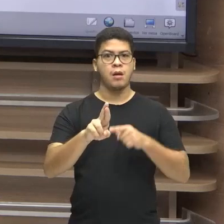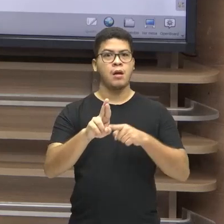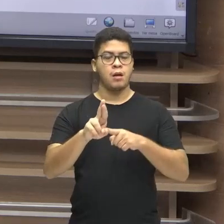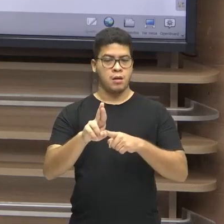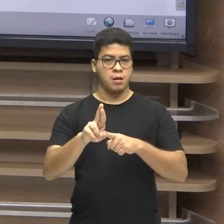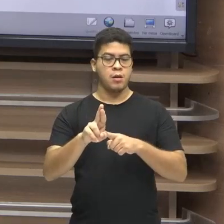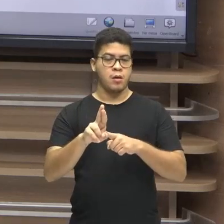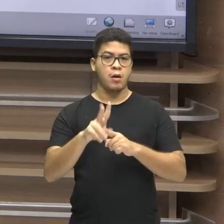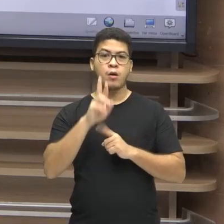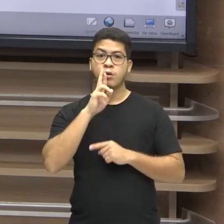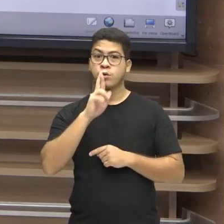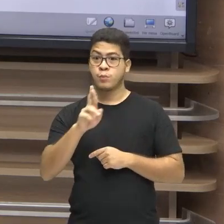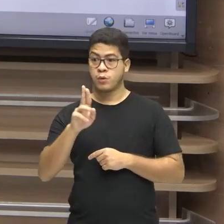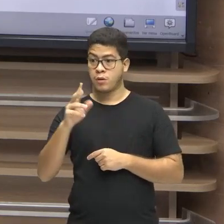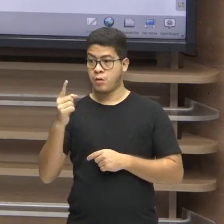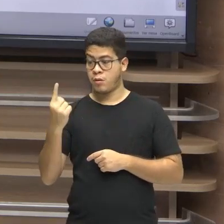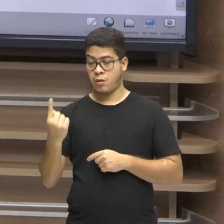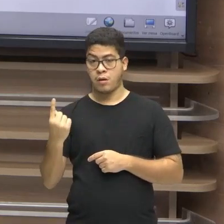1,